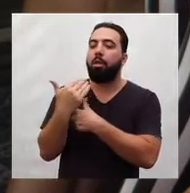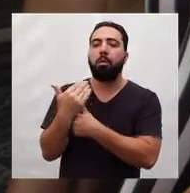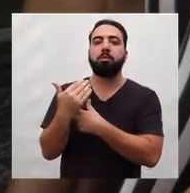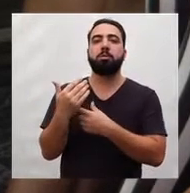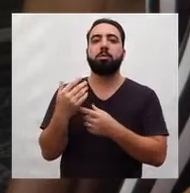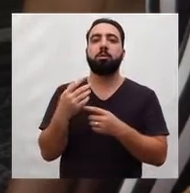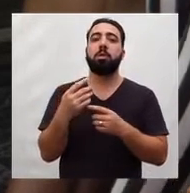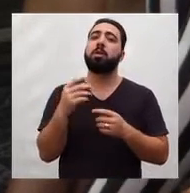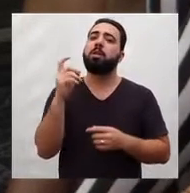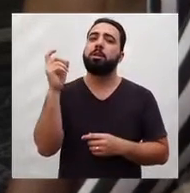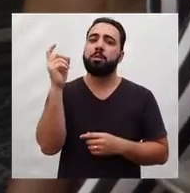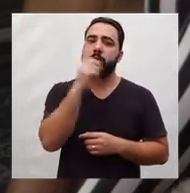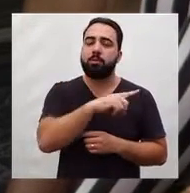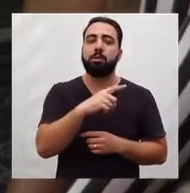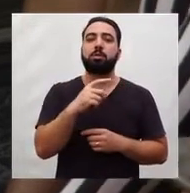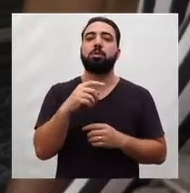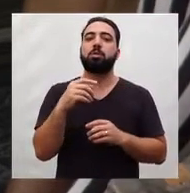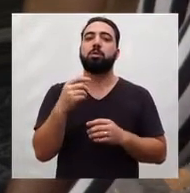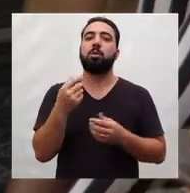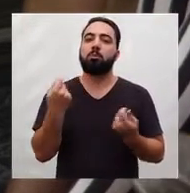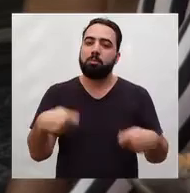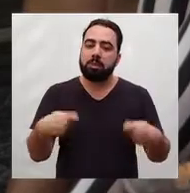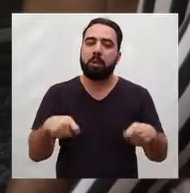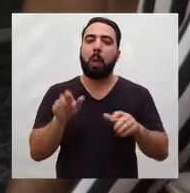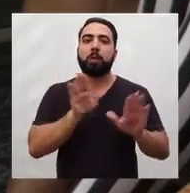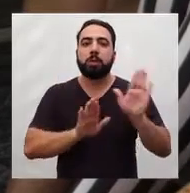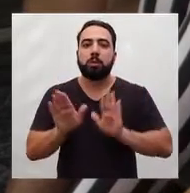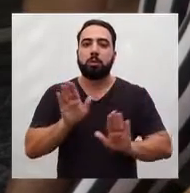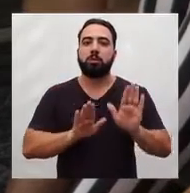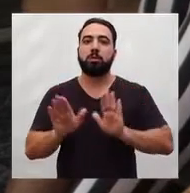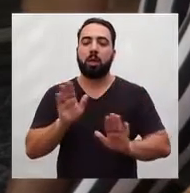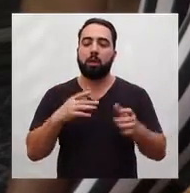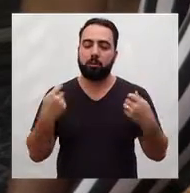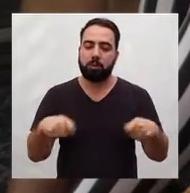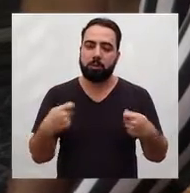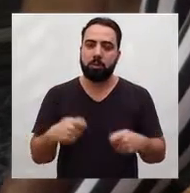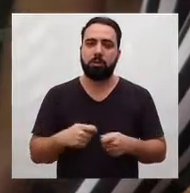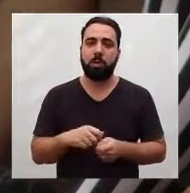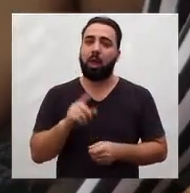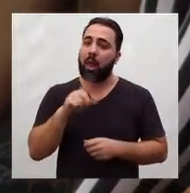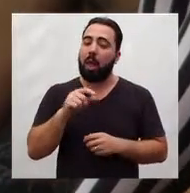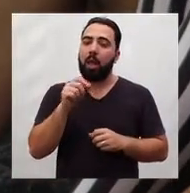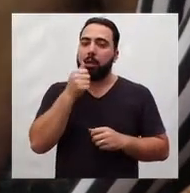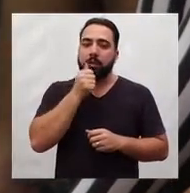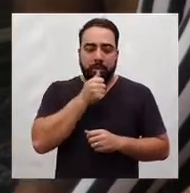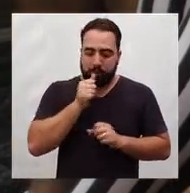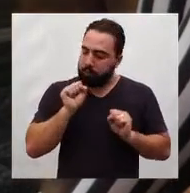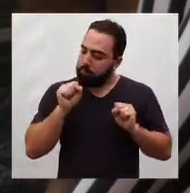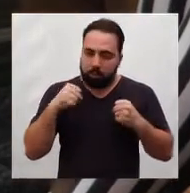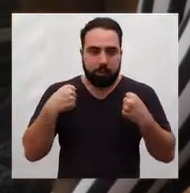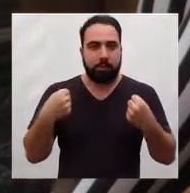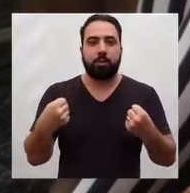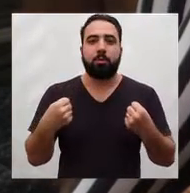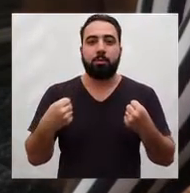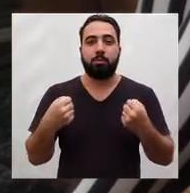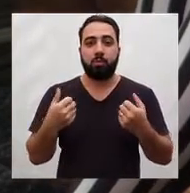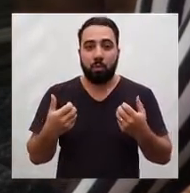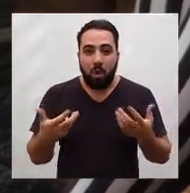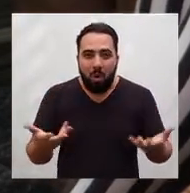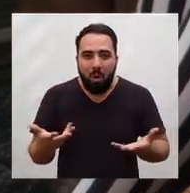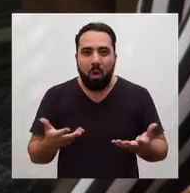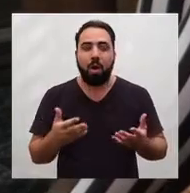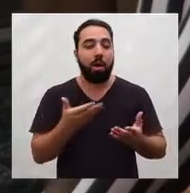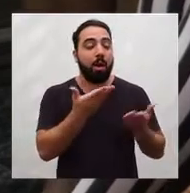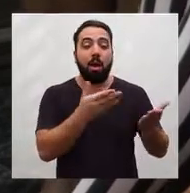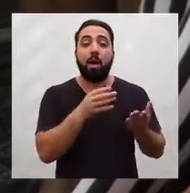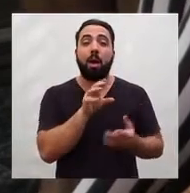a minha filha também. Então eu tinha que ter esse cuidado, entendeu? Para cuidar. Era muito sacrifício, né? Agora